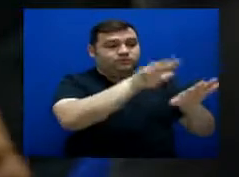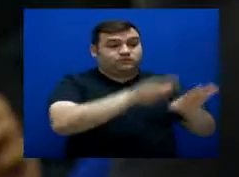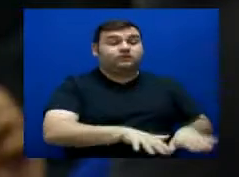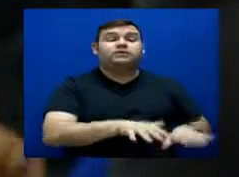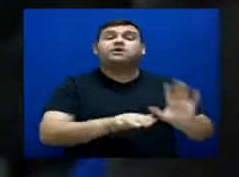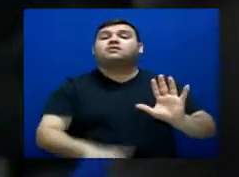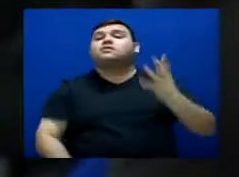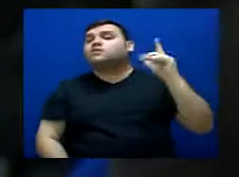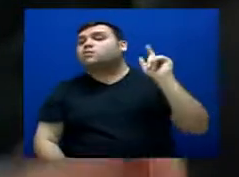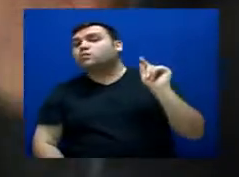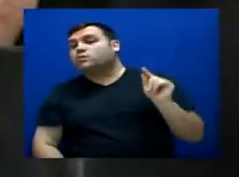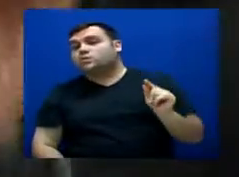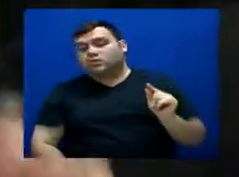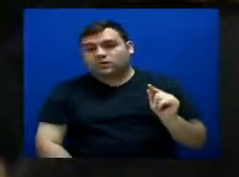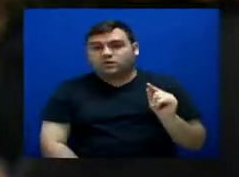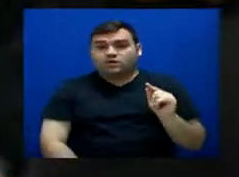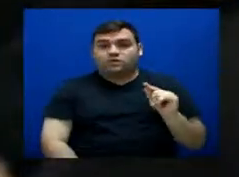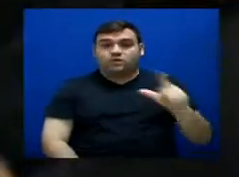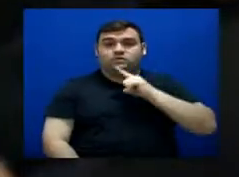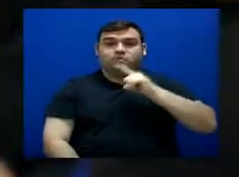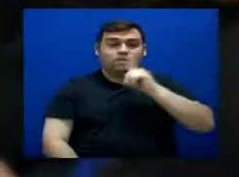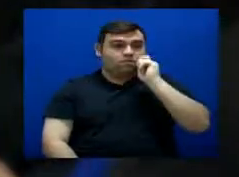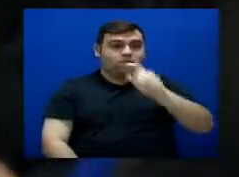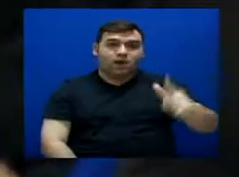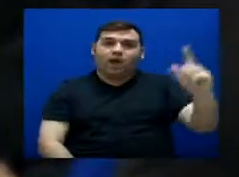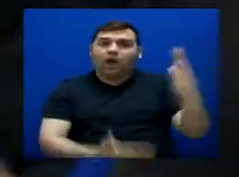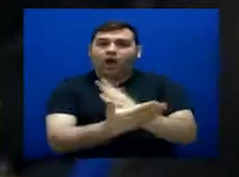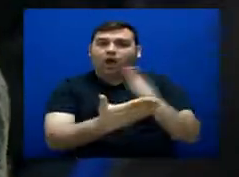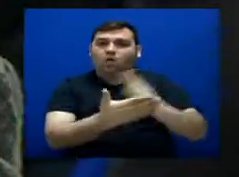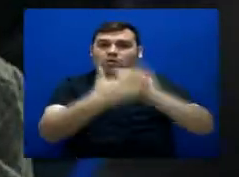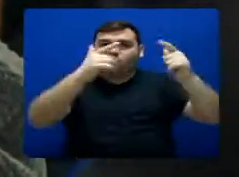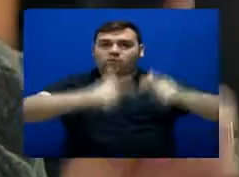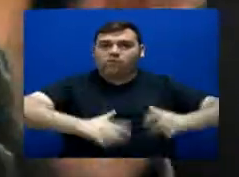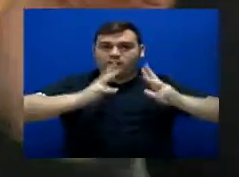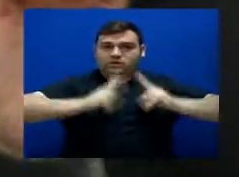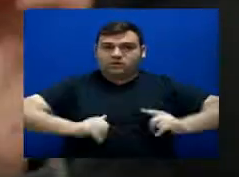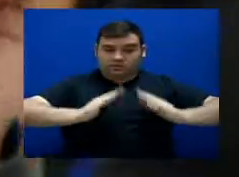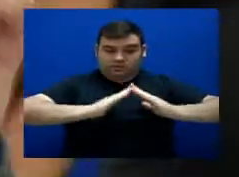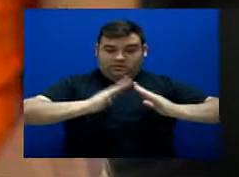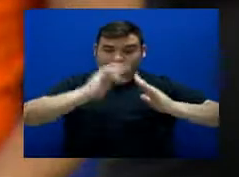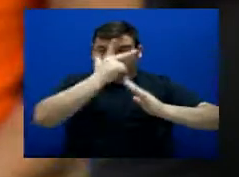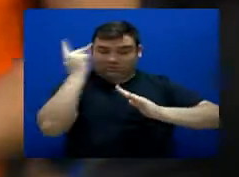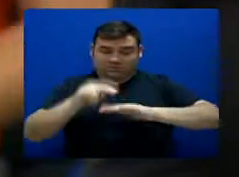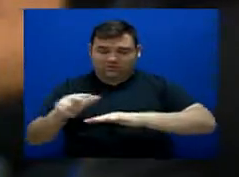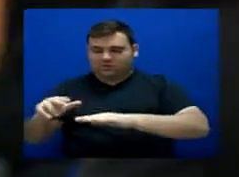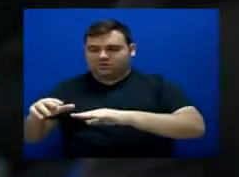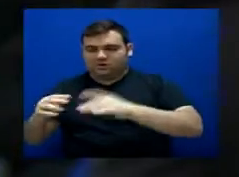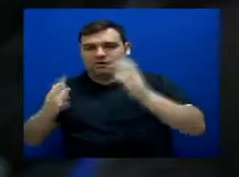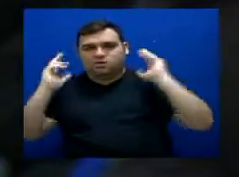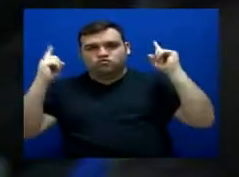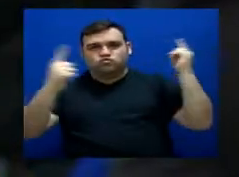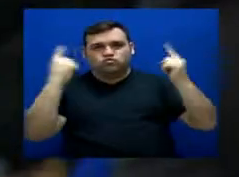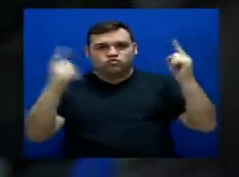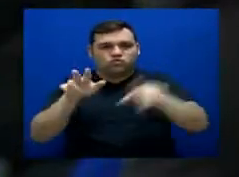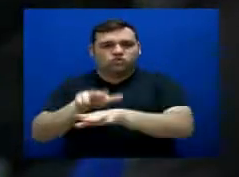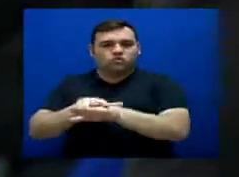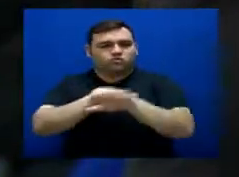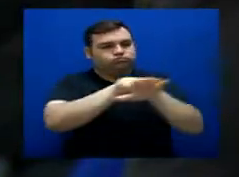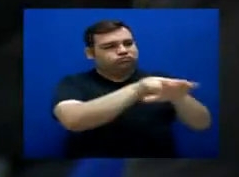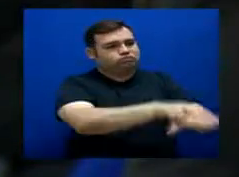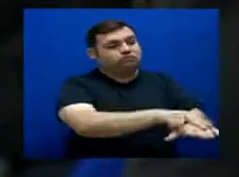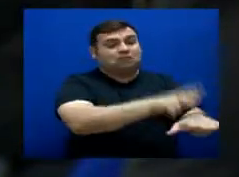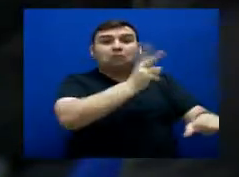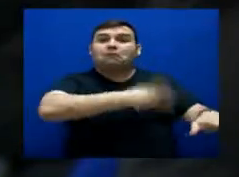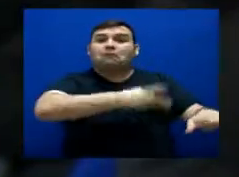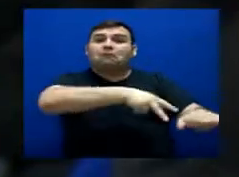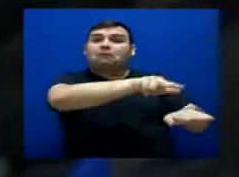o que ocorre? Tem denúncia na Santa Casa, né, que as pessoas são levadas para lá e ficam nas macas,